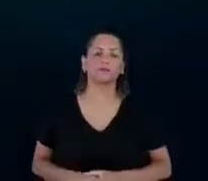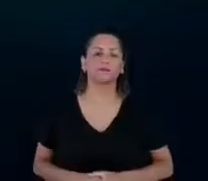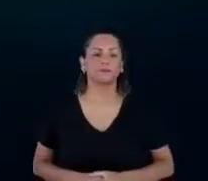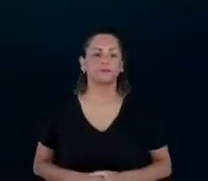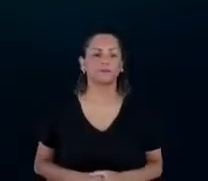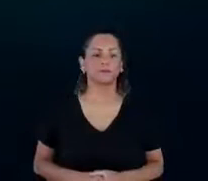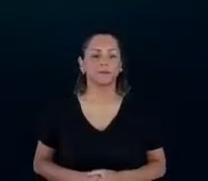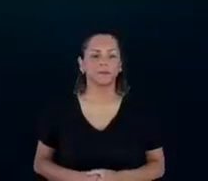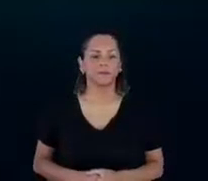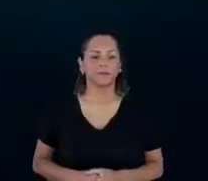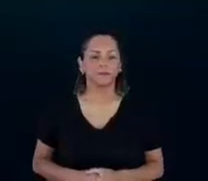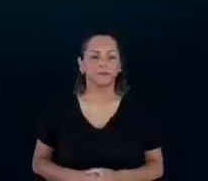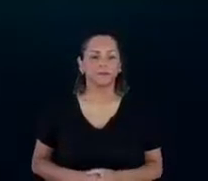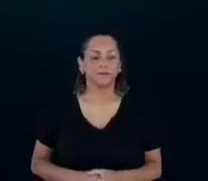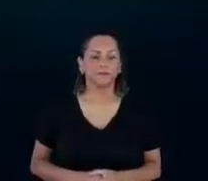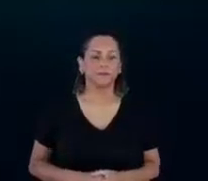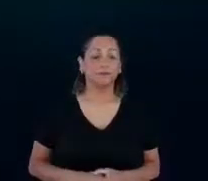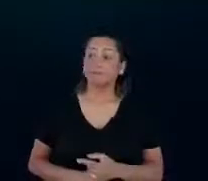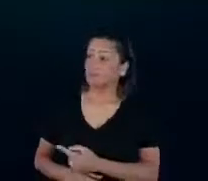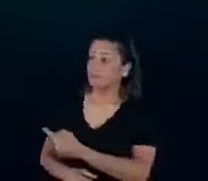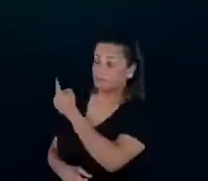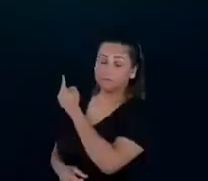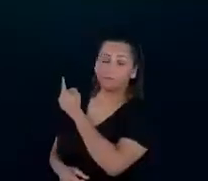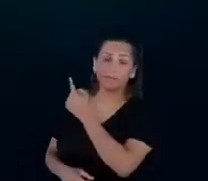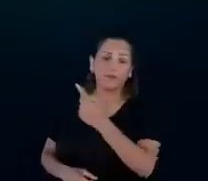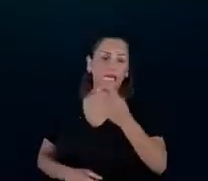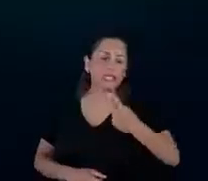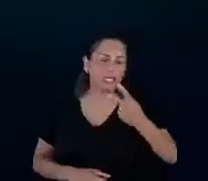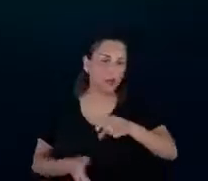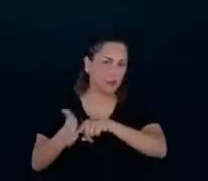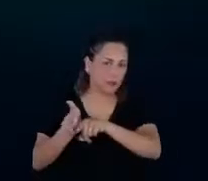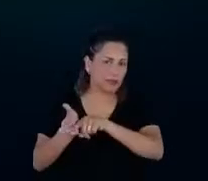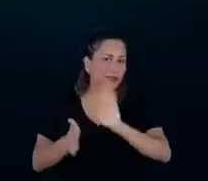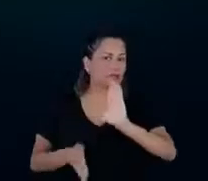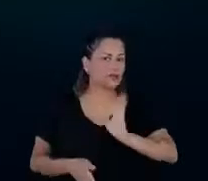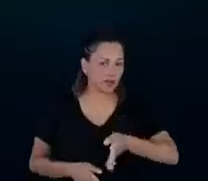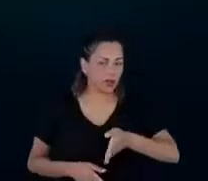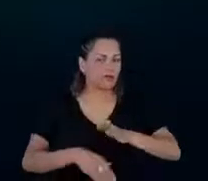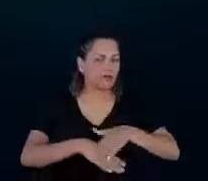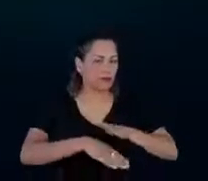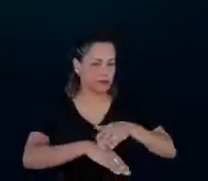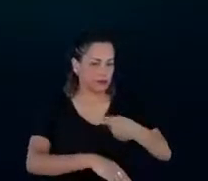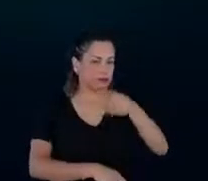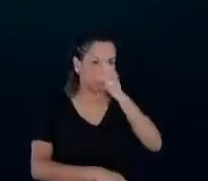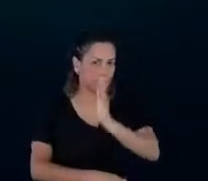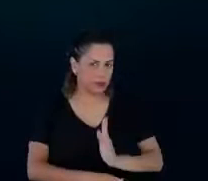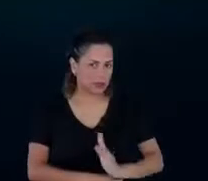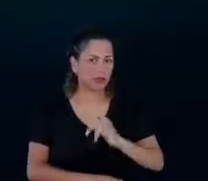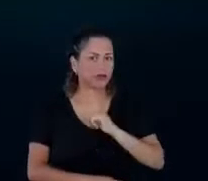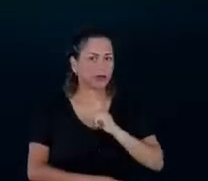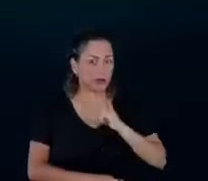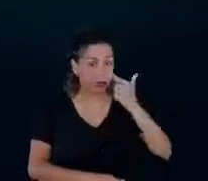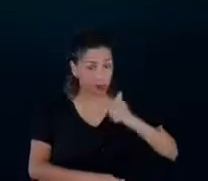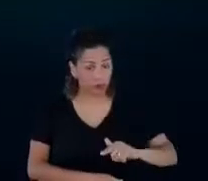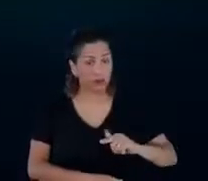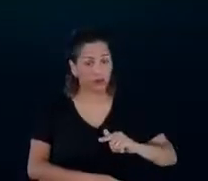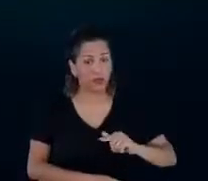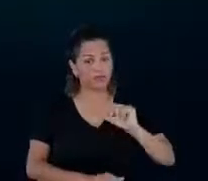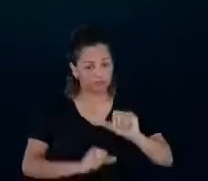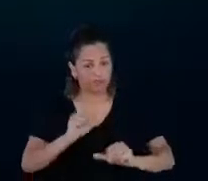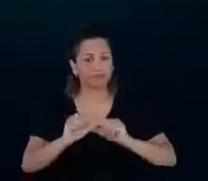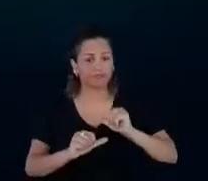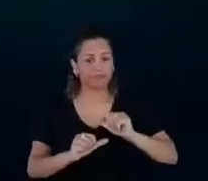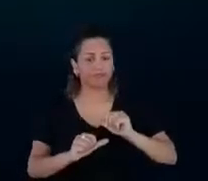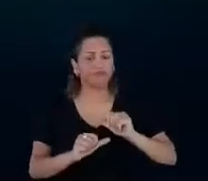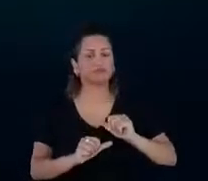Bom, esse é um segundo pesquisa que a gente vem fazendo no Brasil, né? Já temos, foi renovado esse ano, inclusive. Trabalhamos com o IPEN, que